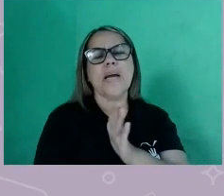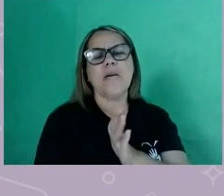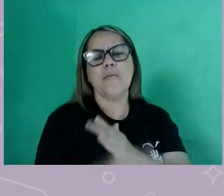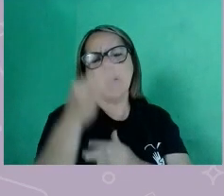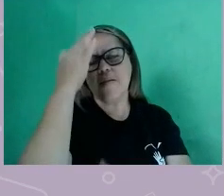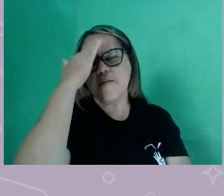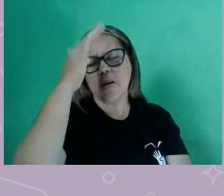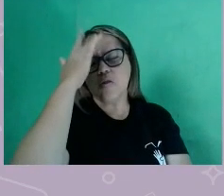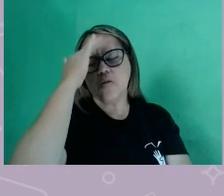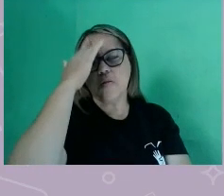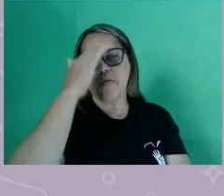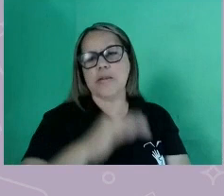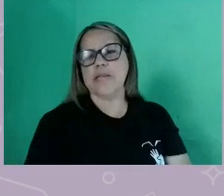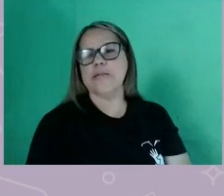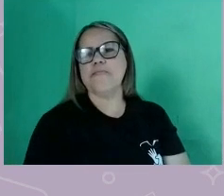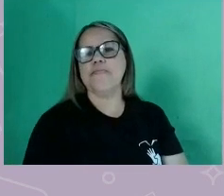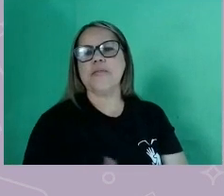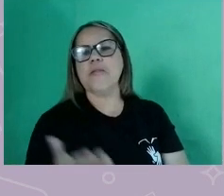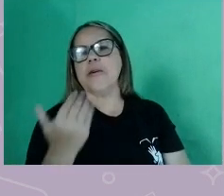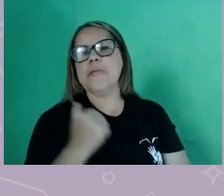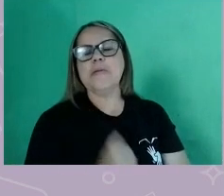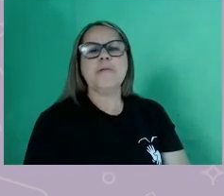vamos lá